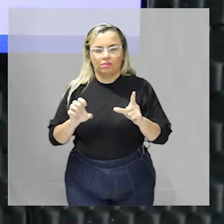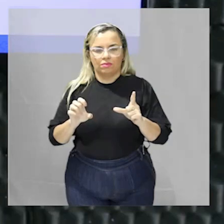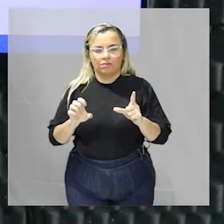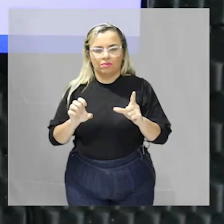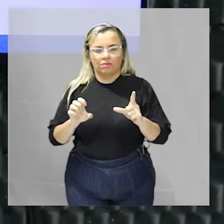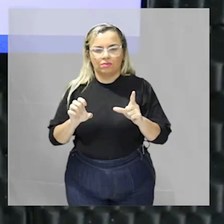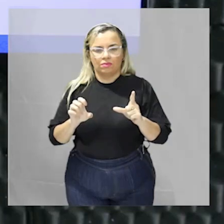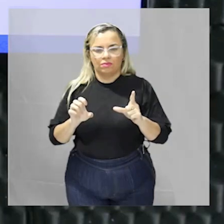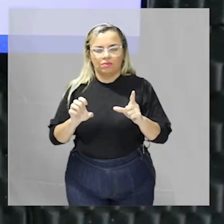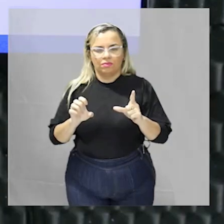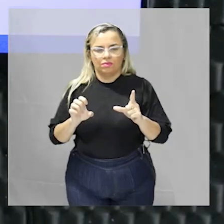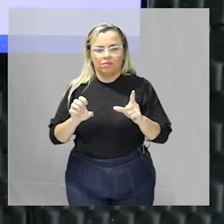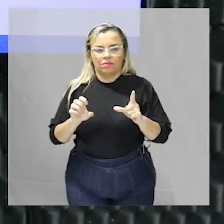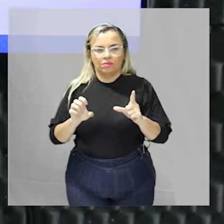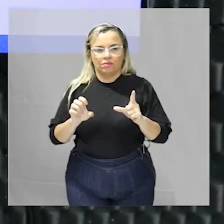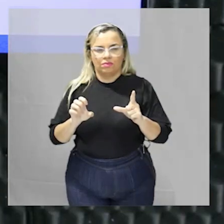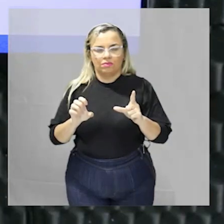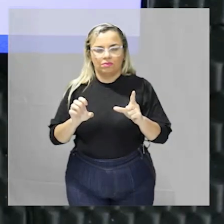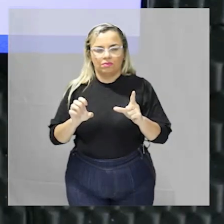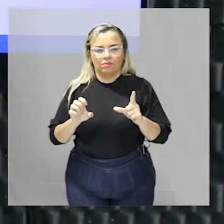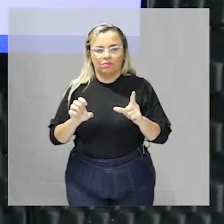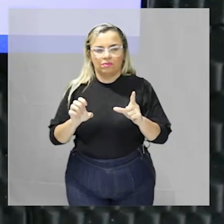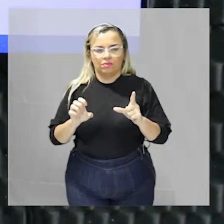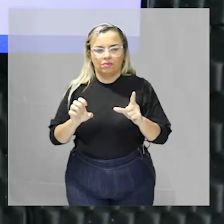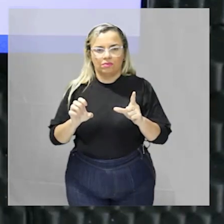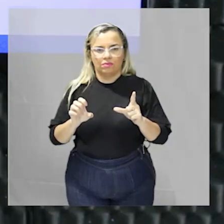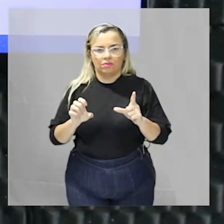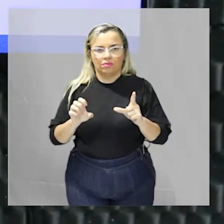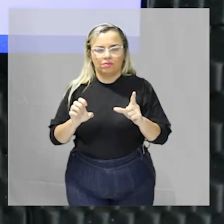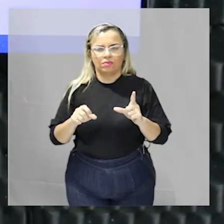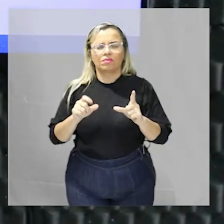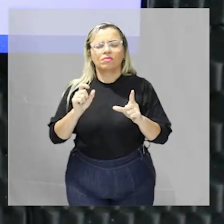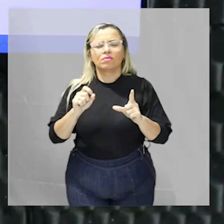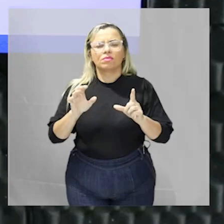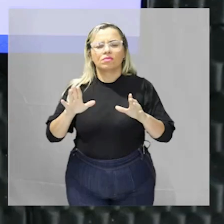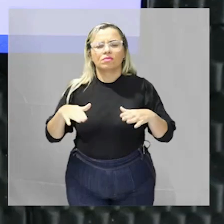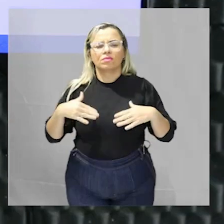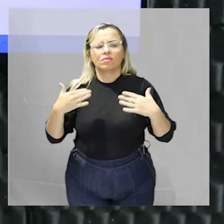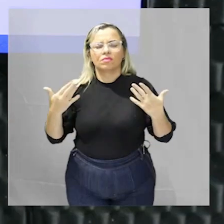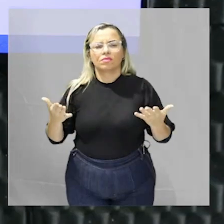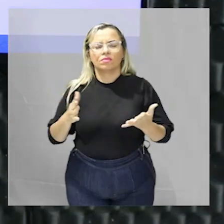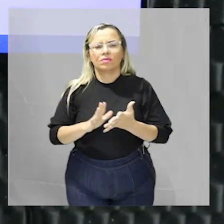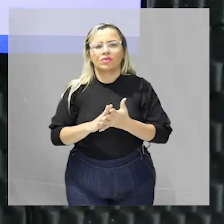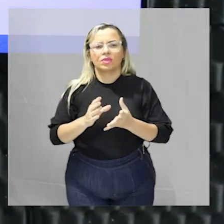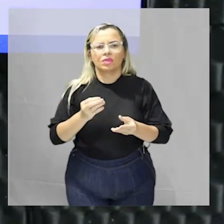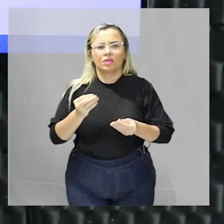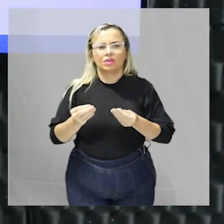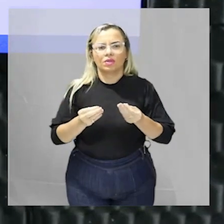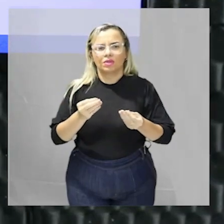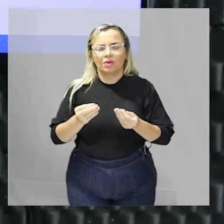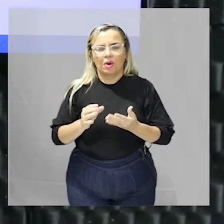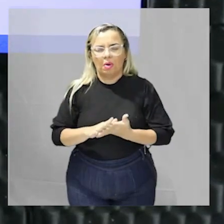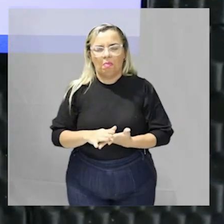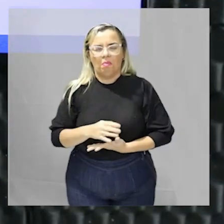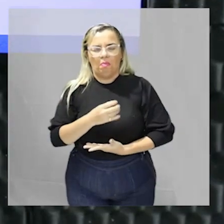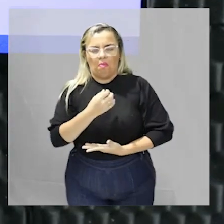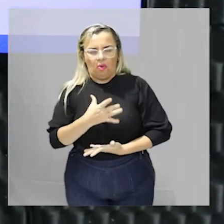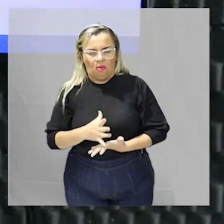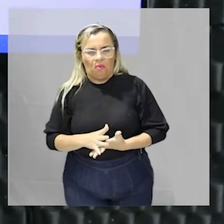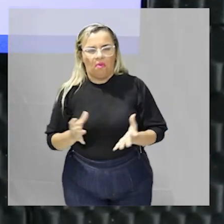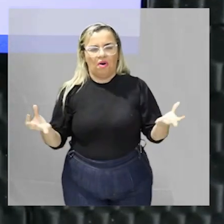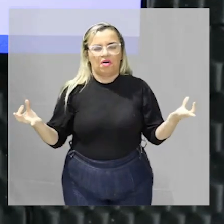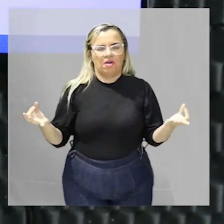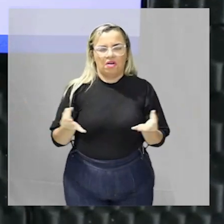coleção Material de Leitura no âmbito da universidade. Essa aqui está, como vocês dizem, mamão com açúcar, né?